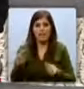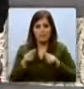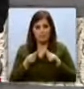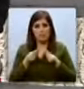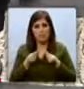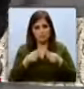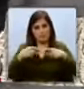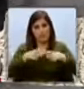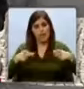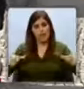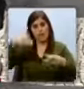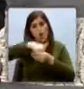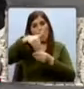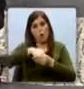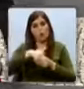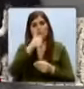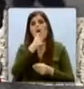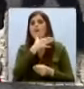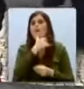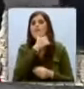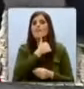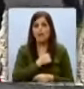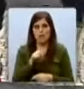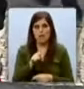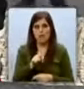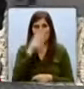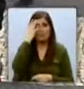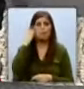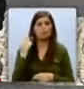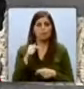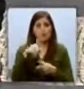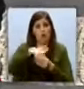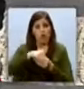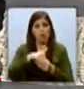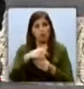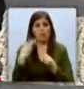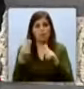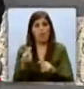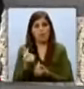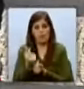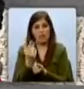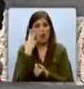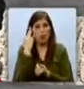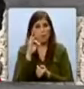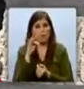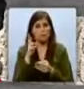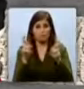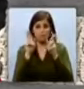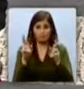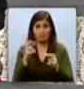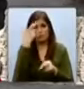de cor vermelha que são chamados de la envelopes tradicionais que são entregues com dinheiro geralmente para desejar boa